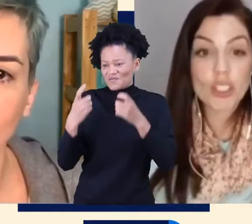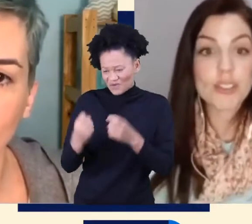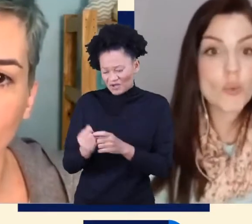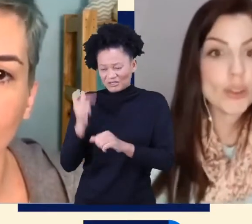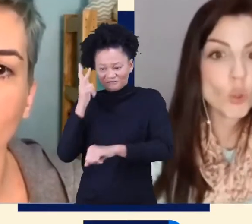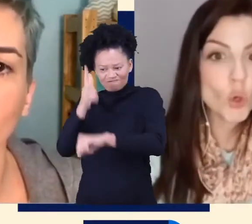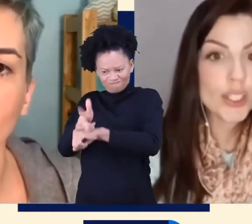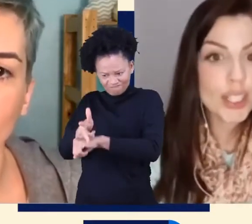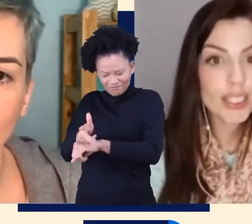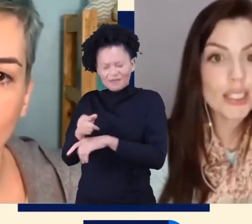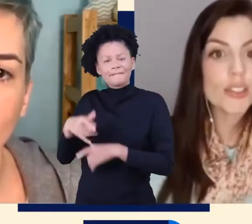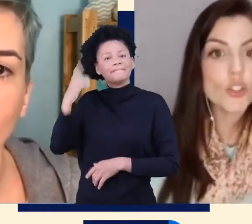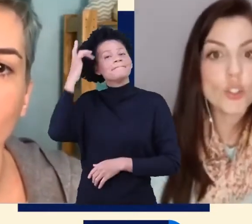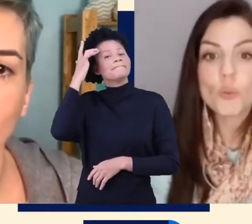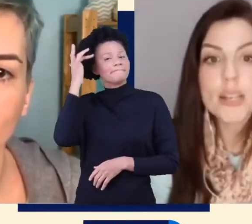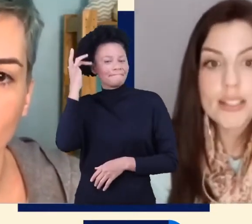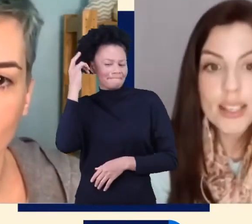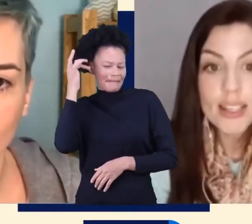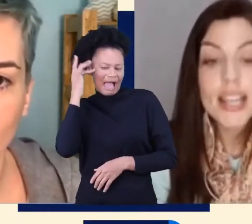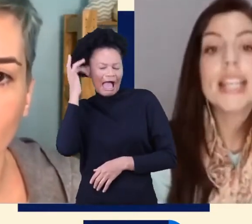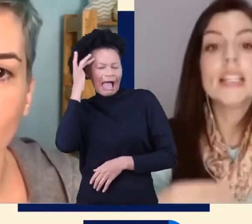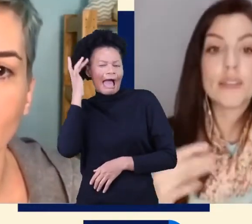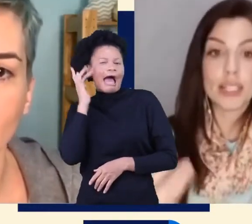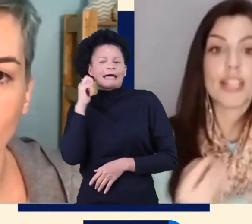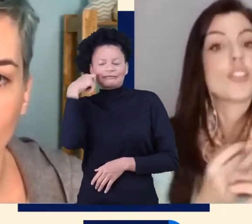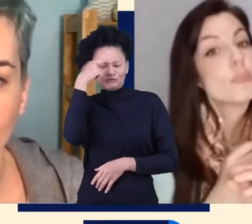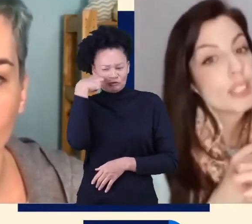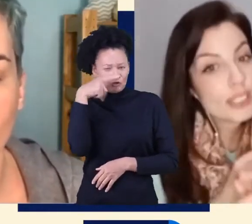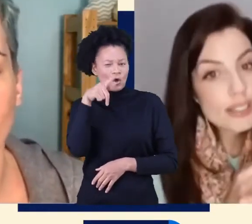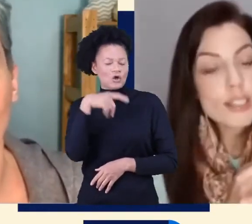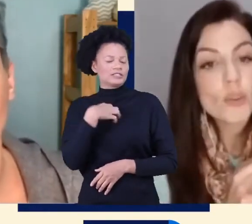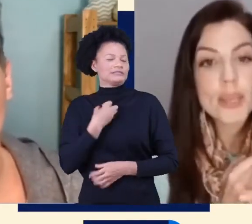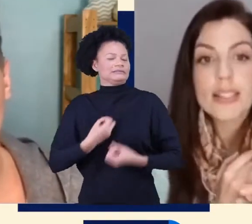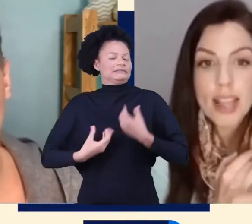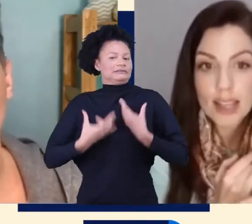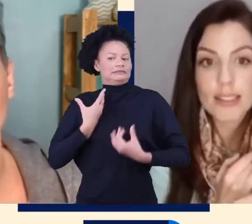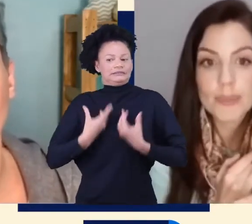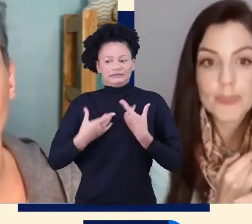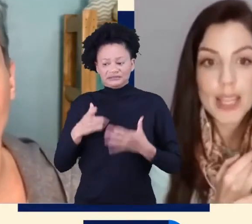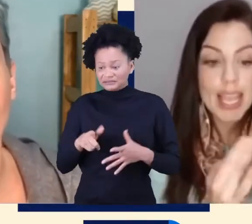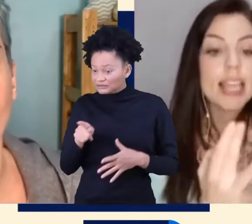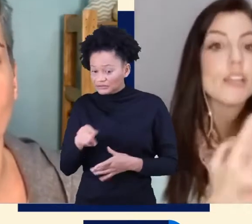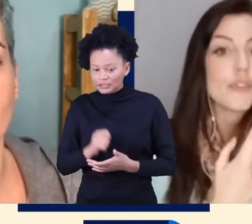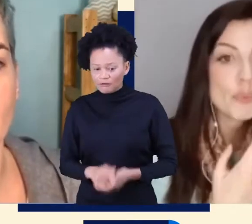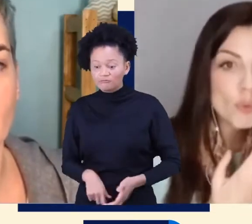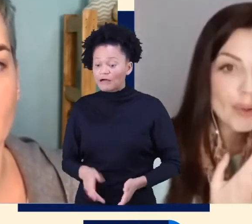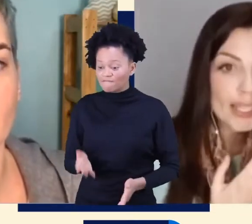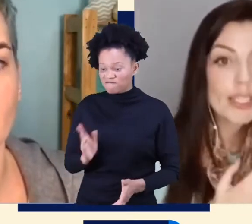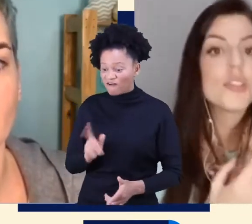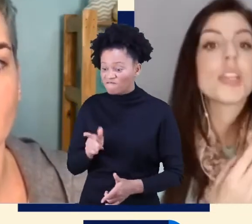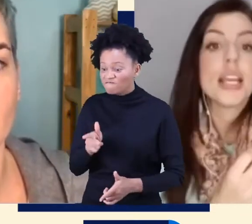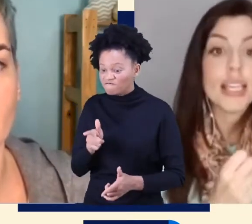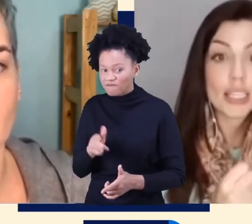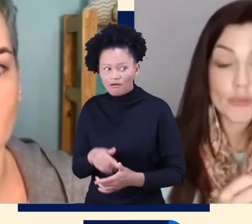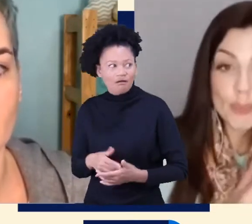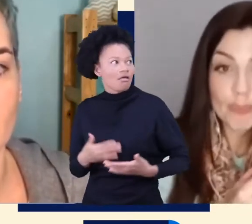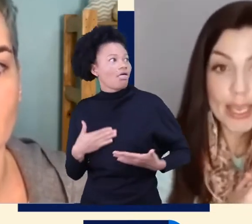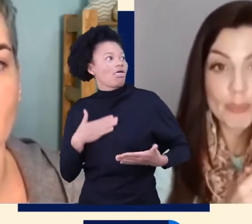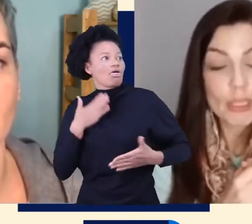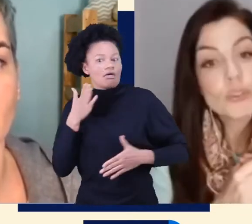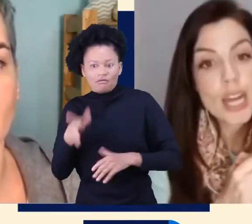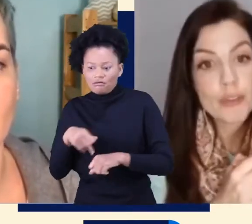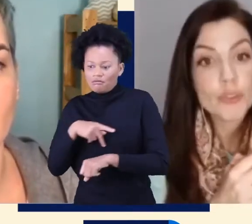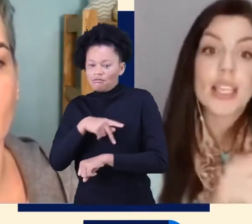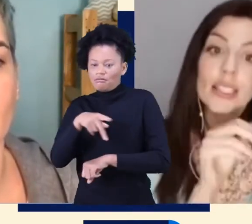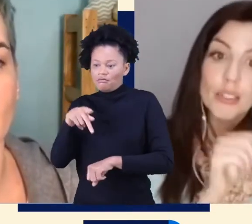Você acha que são atores, que ela está sentindo prazer, e na verdade essa mulher está sendo ameaçada. Ela foi para um país e ela foi